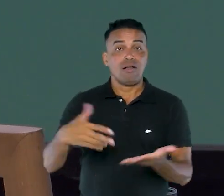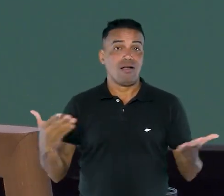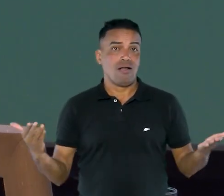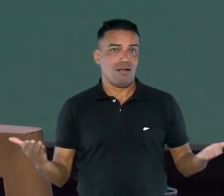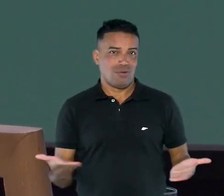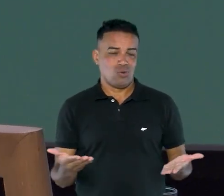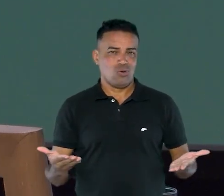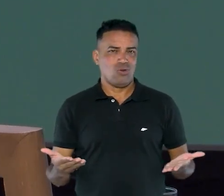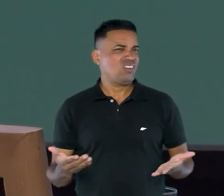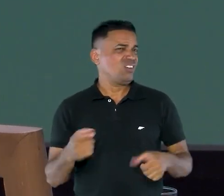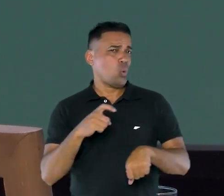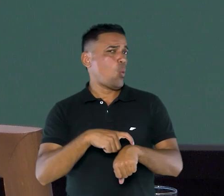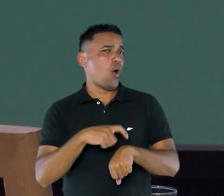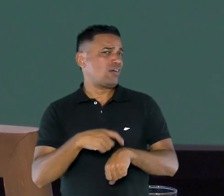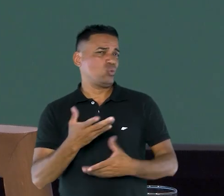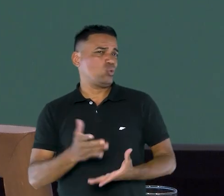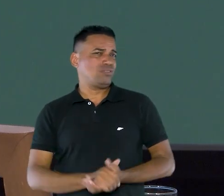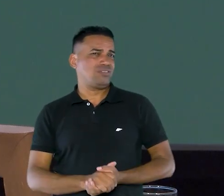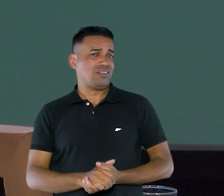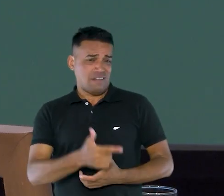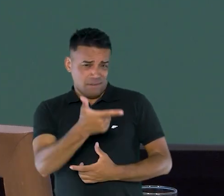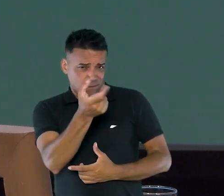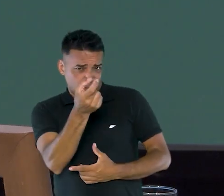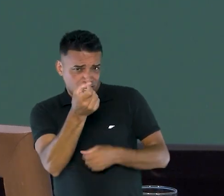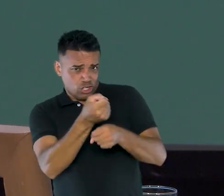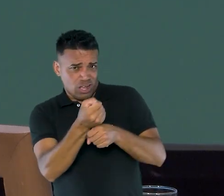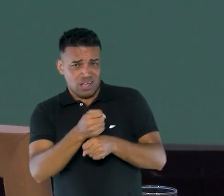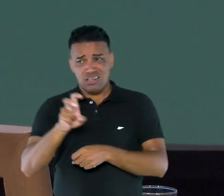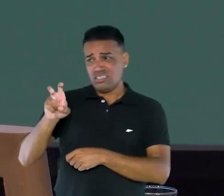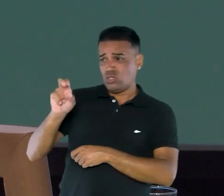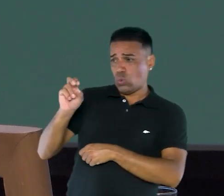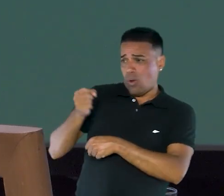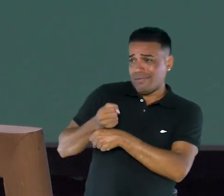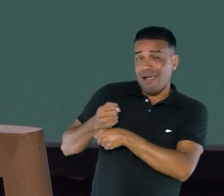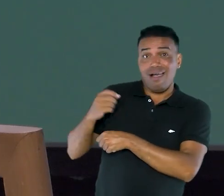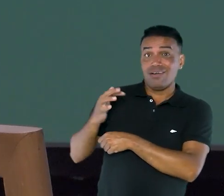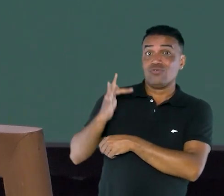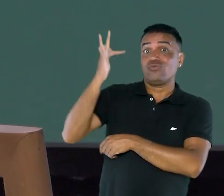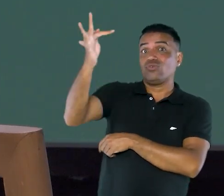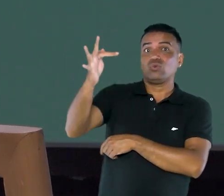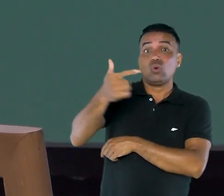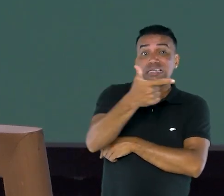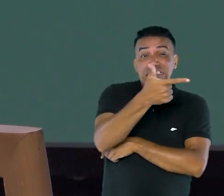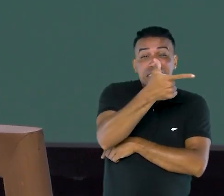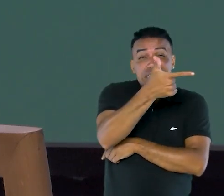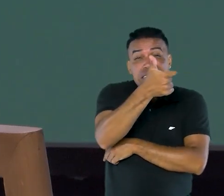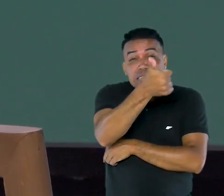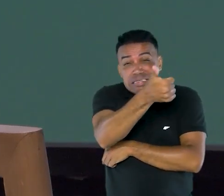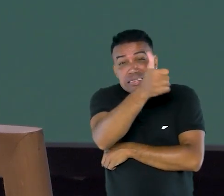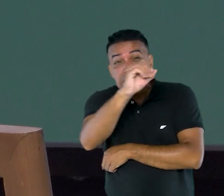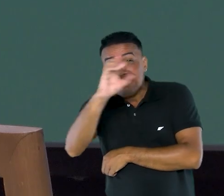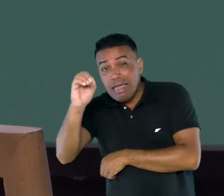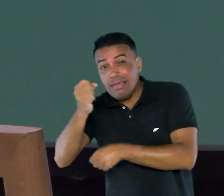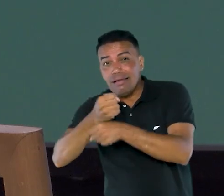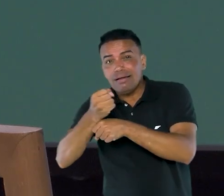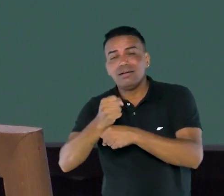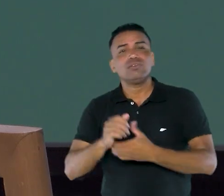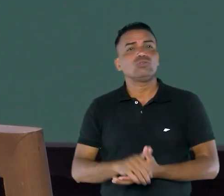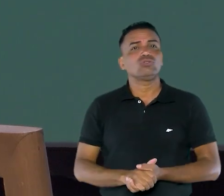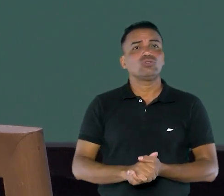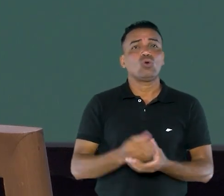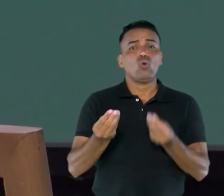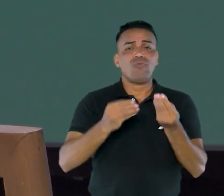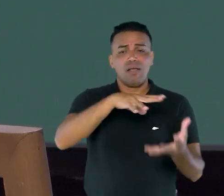agora? Vai ser quando isso? Vai ser daqui a 20 anos, daqui a 50, daqui a 100? O que a gente vai